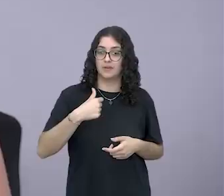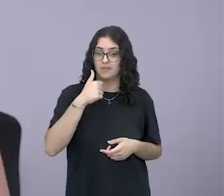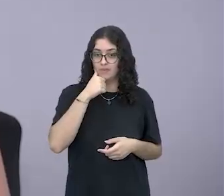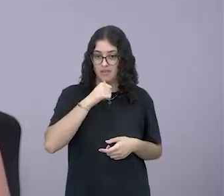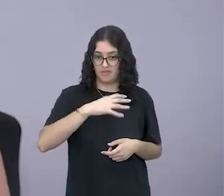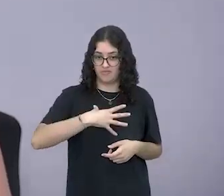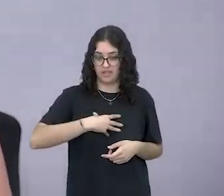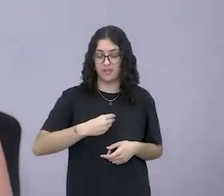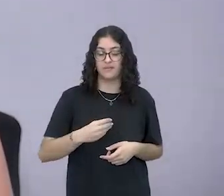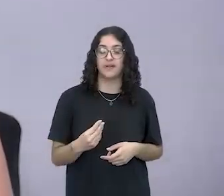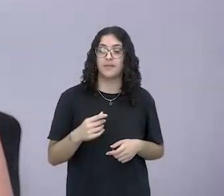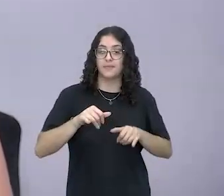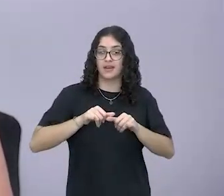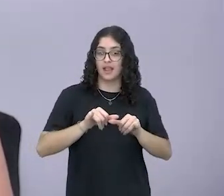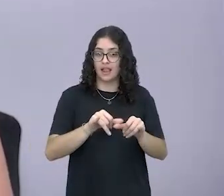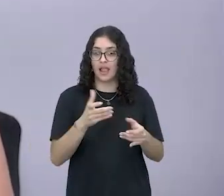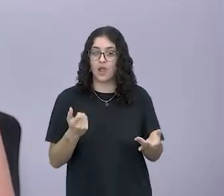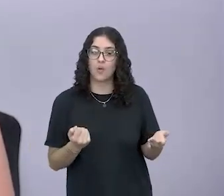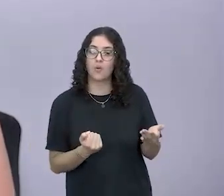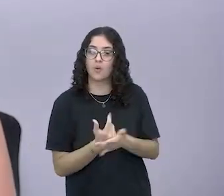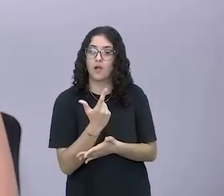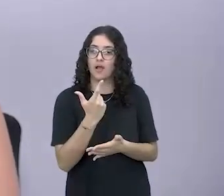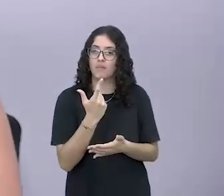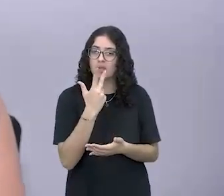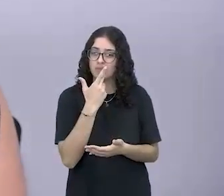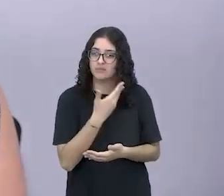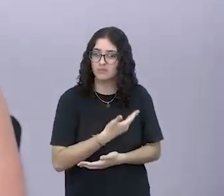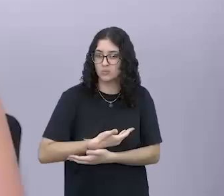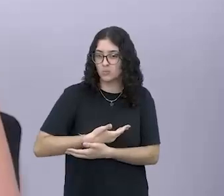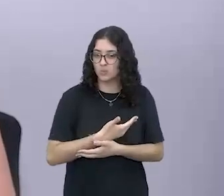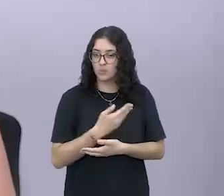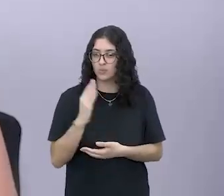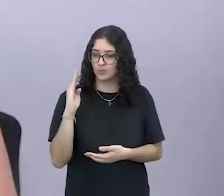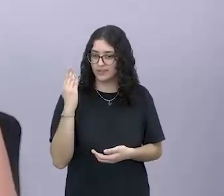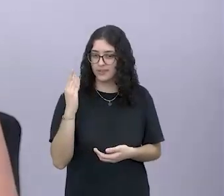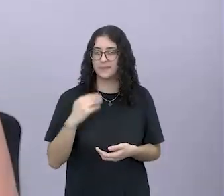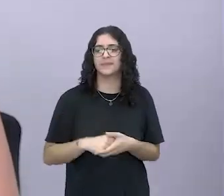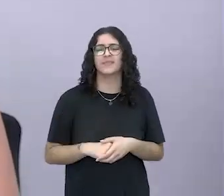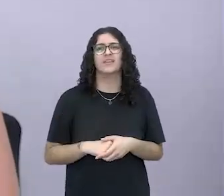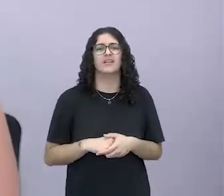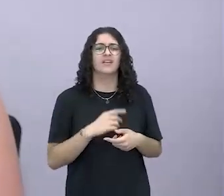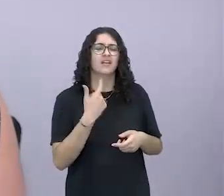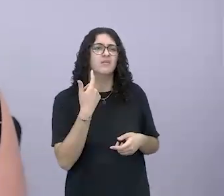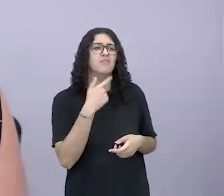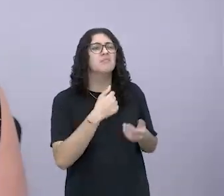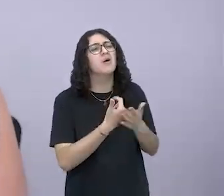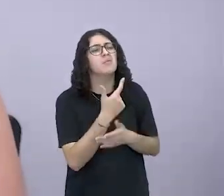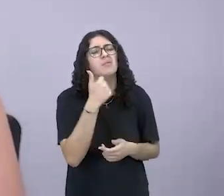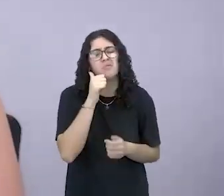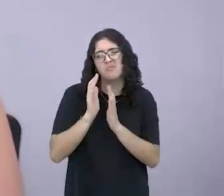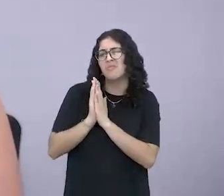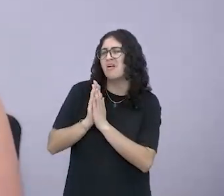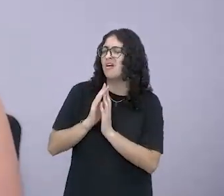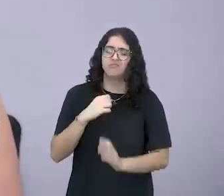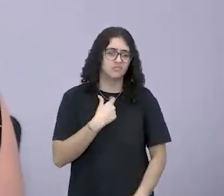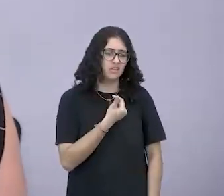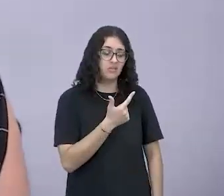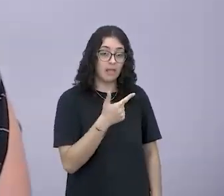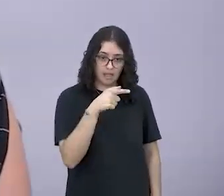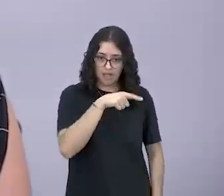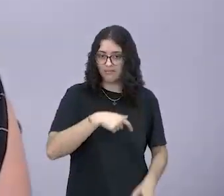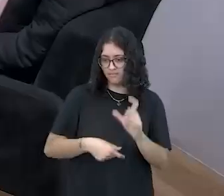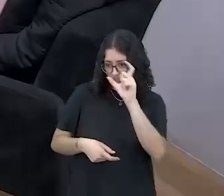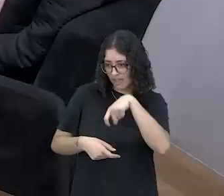no mercado e aí ela queria comprar uma boneca, não lembro. Aí eu falei assim, ela falou, mãe, compra. Eu falei, não tenho dinheiro. Aí ela, passa no